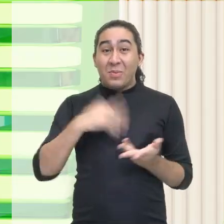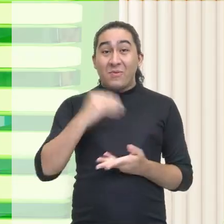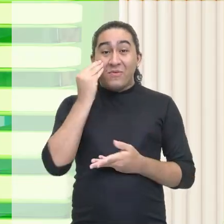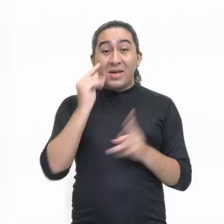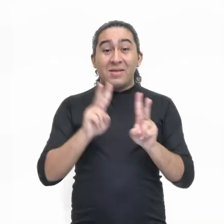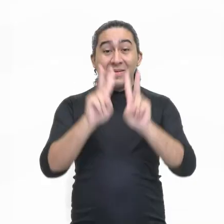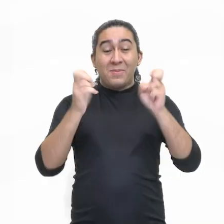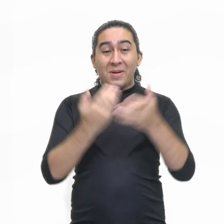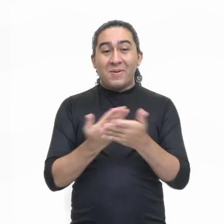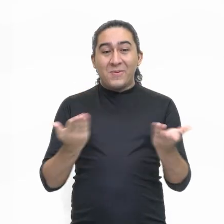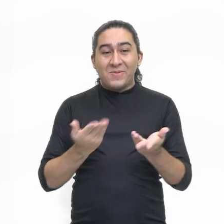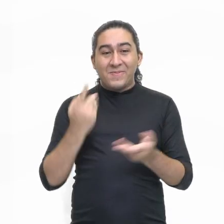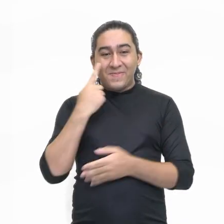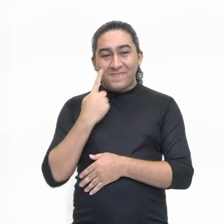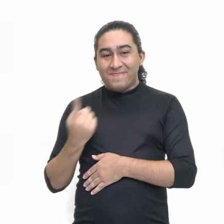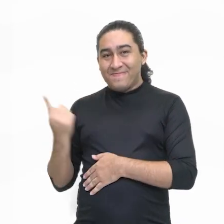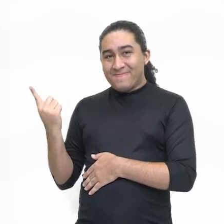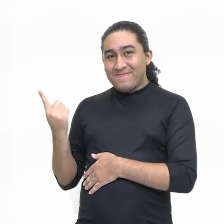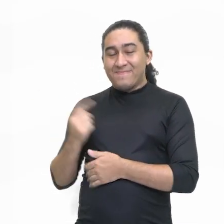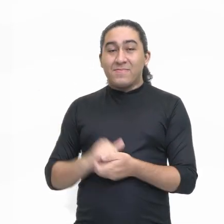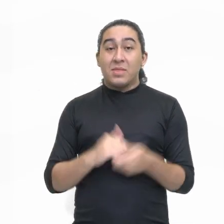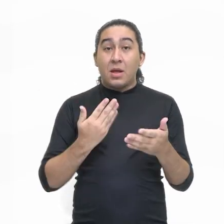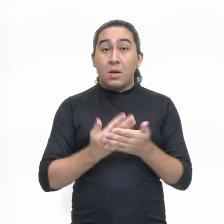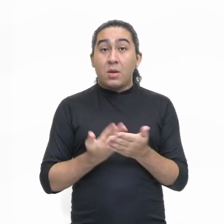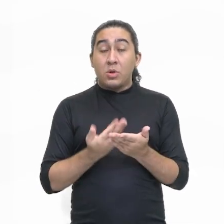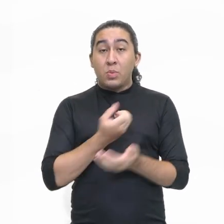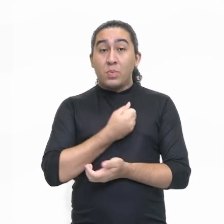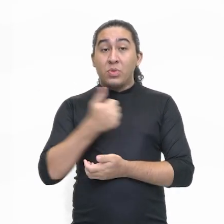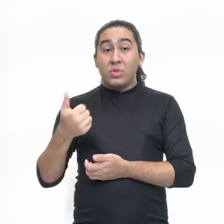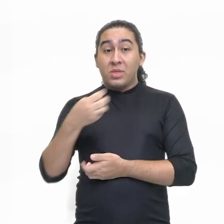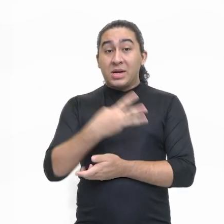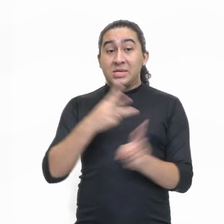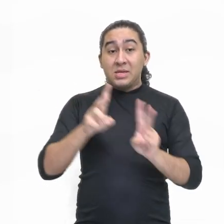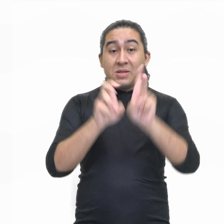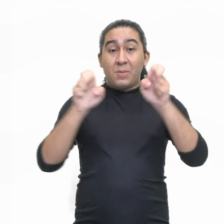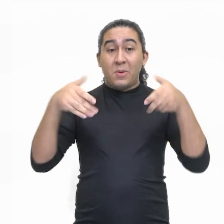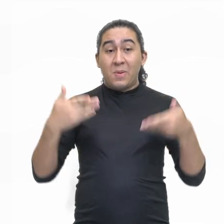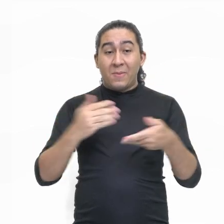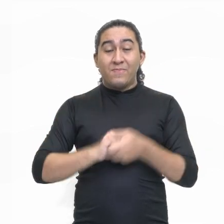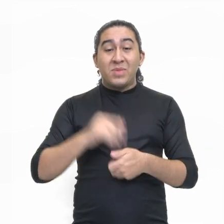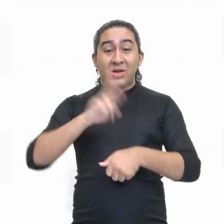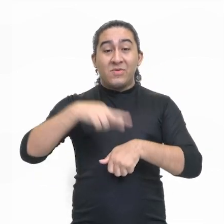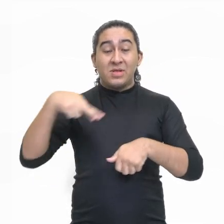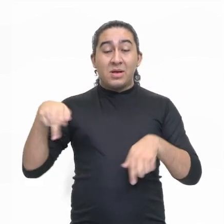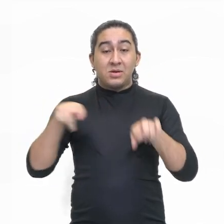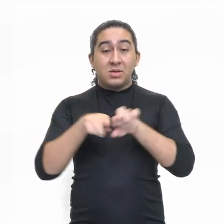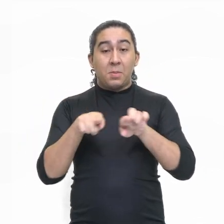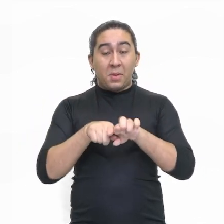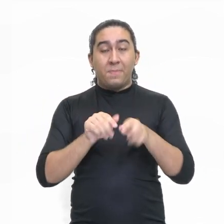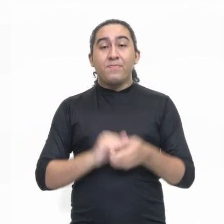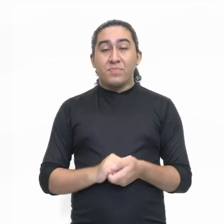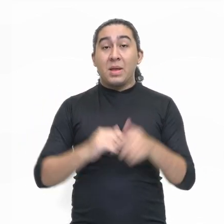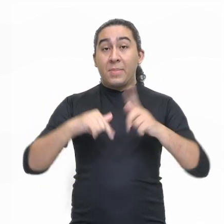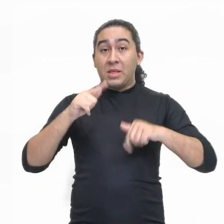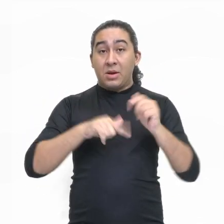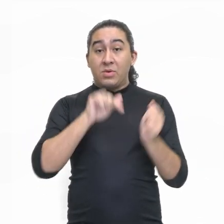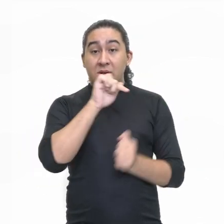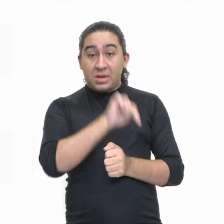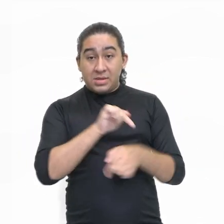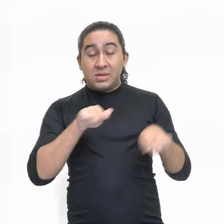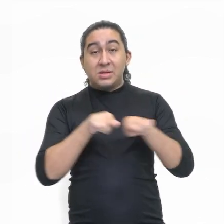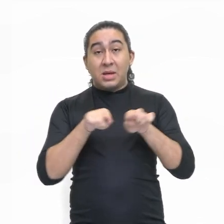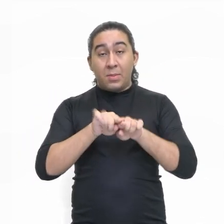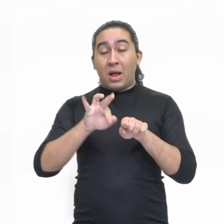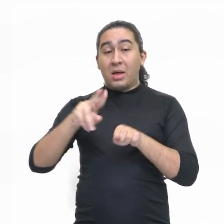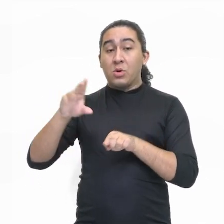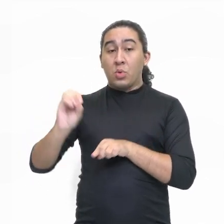nossa aula de hoje. A aula de número 13, Objetos de Conhecimento, Radioatividade, Material Radioativo